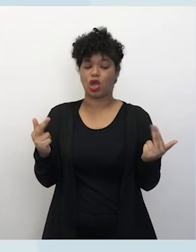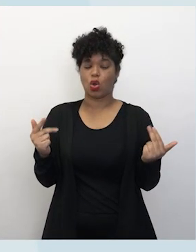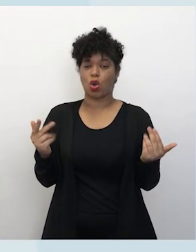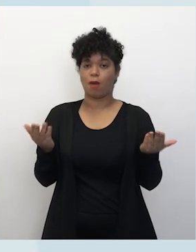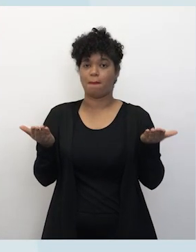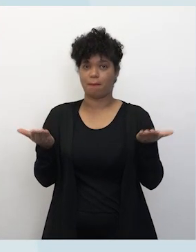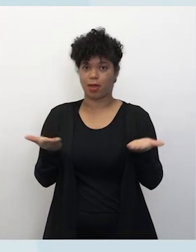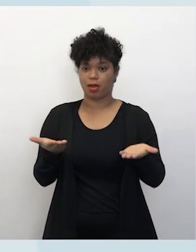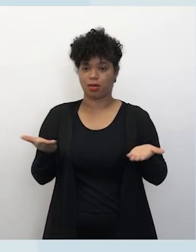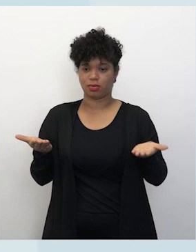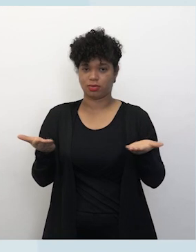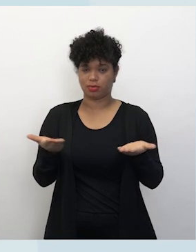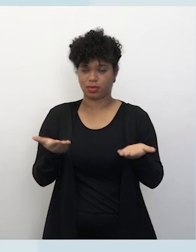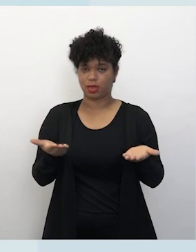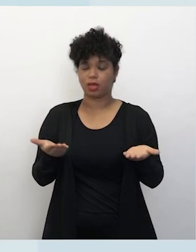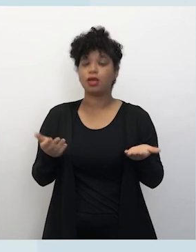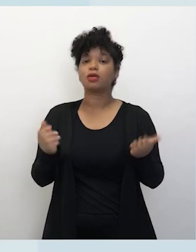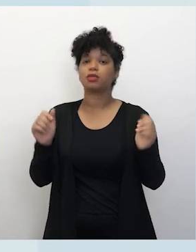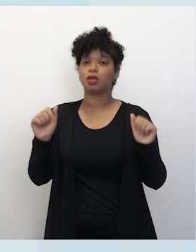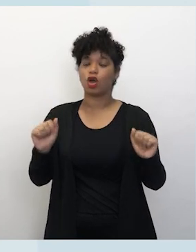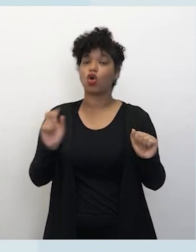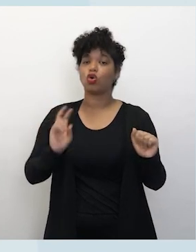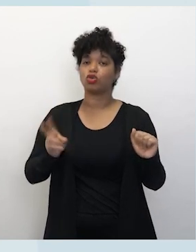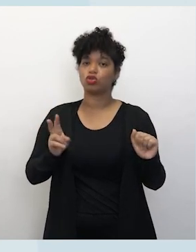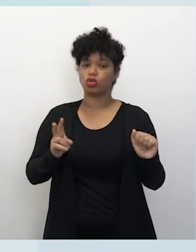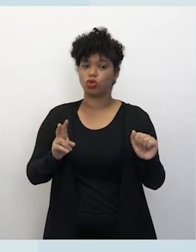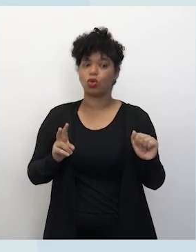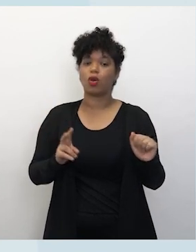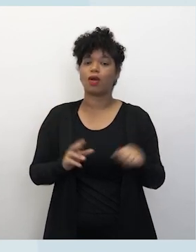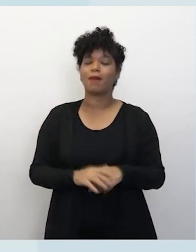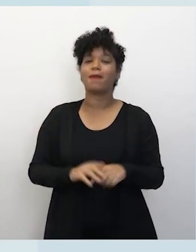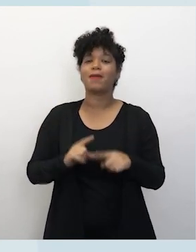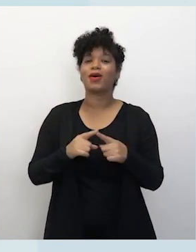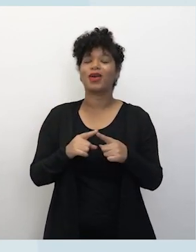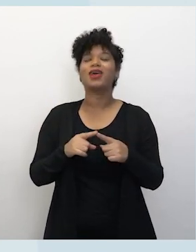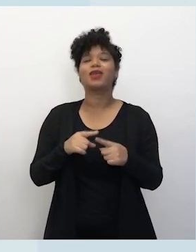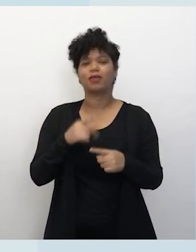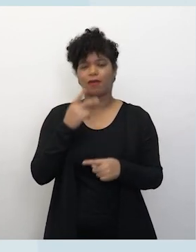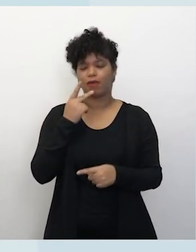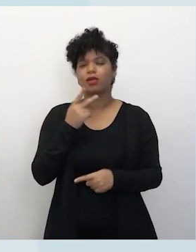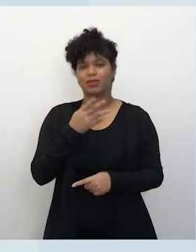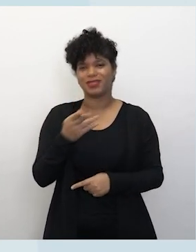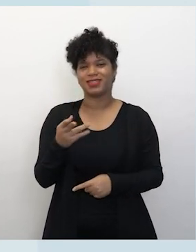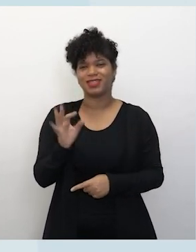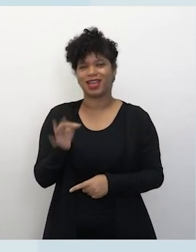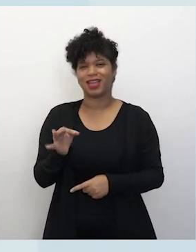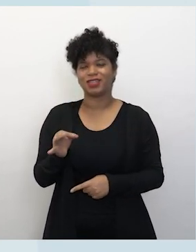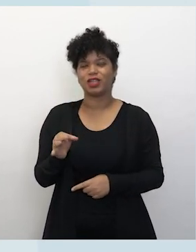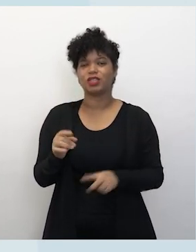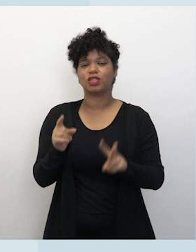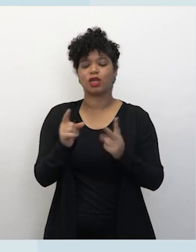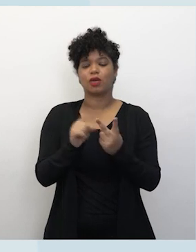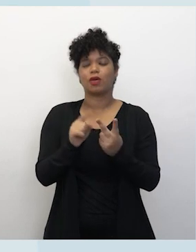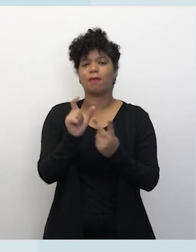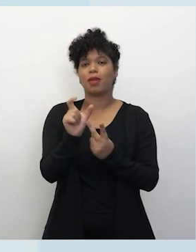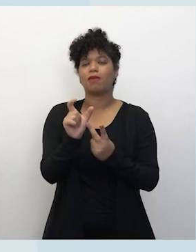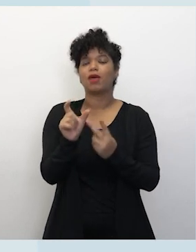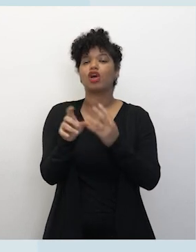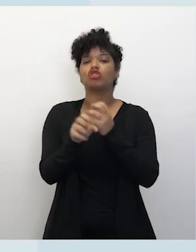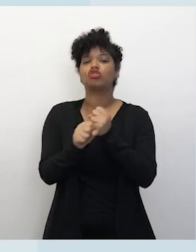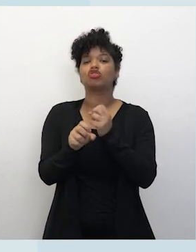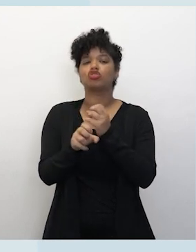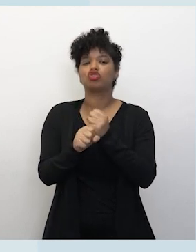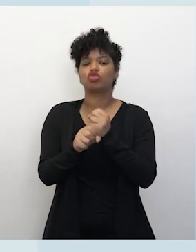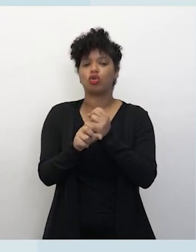o resultado, basta repetir, né, a base e, como o pessoal bem observou, somar os expoentes. É uma propriedade